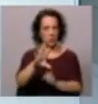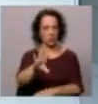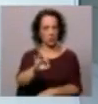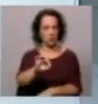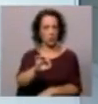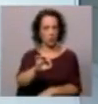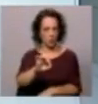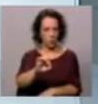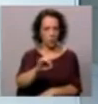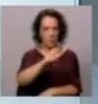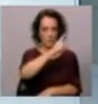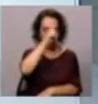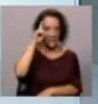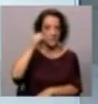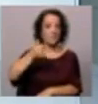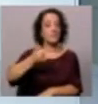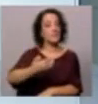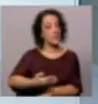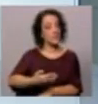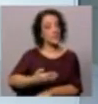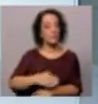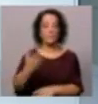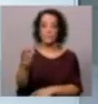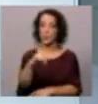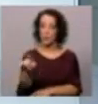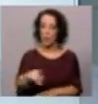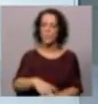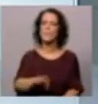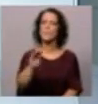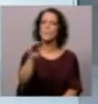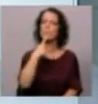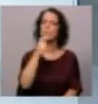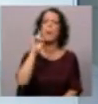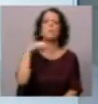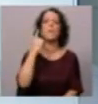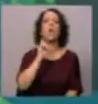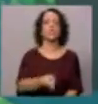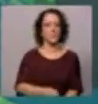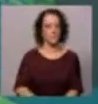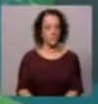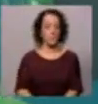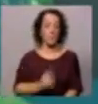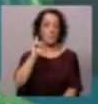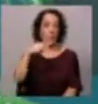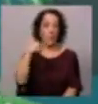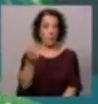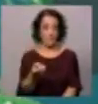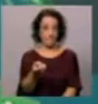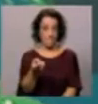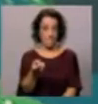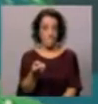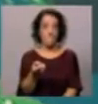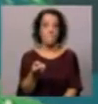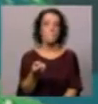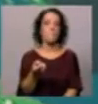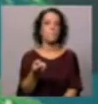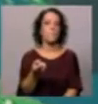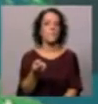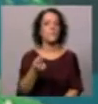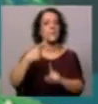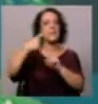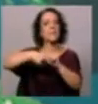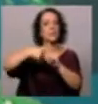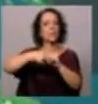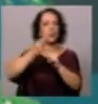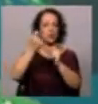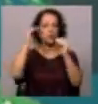Península Ibérica, Madrid com 27 graus. João. Margarida, para amanhã? Para amanhã vamos ter a diminuição gradual da